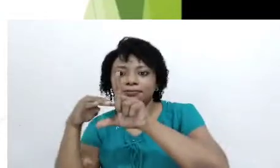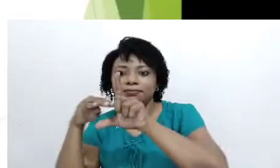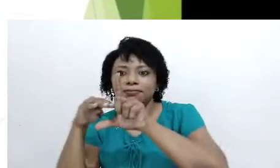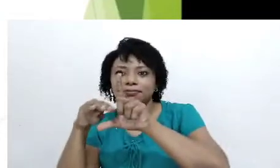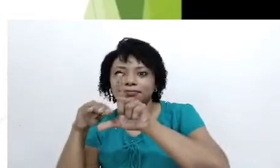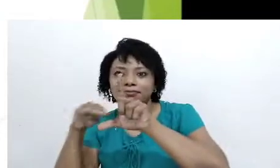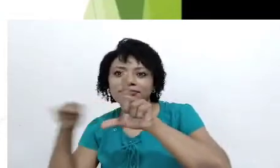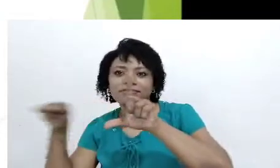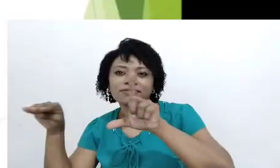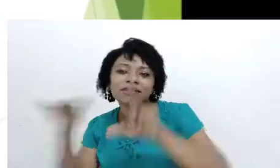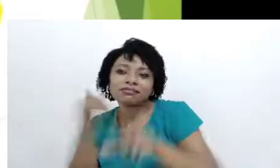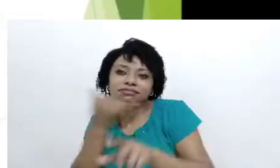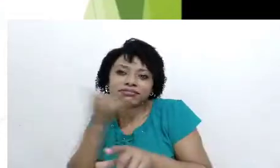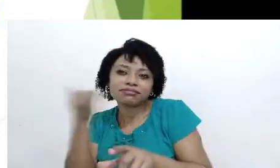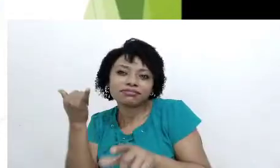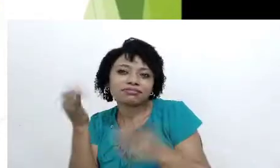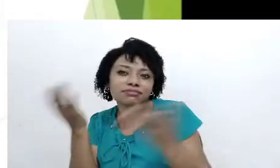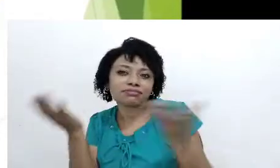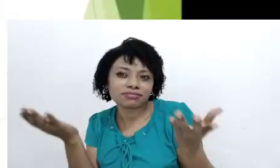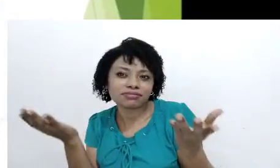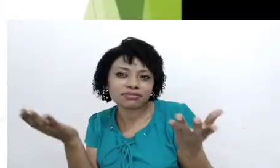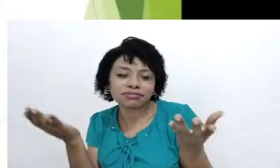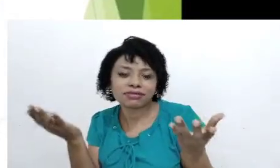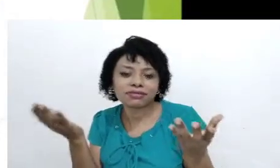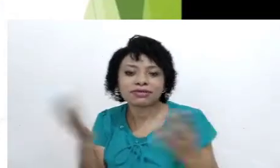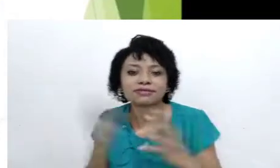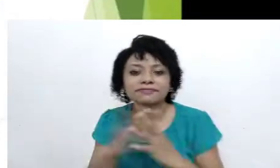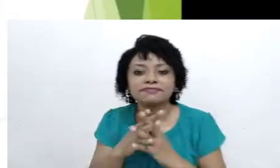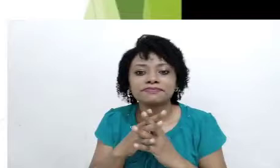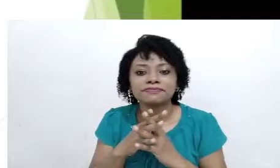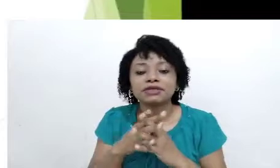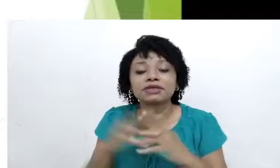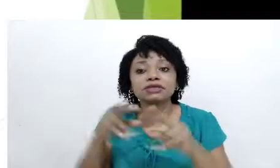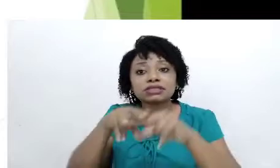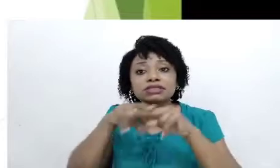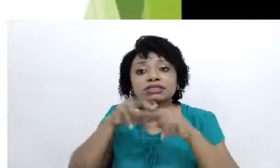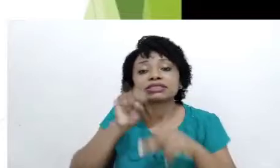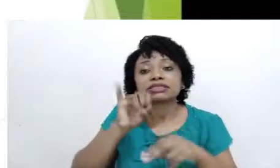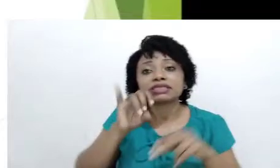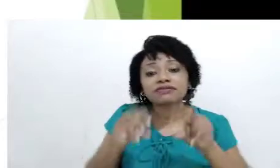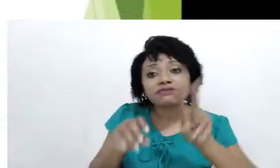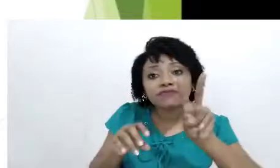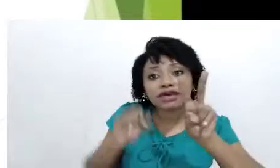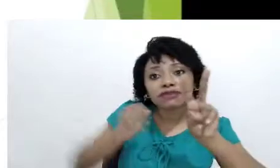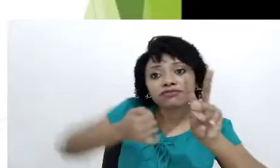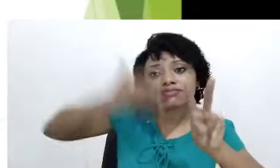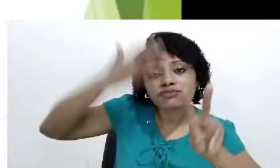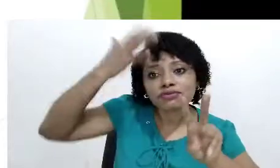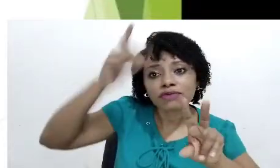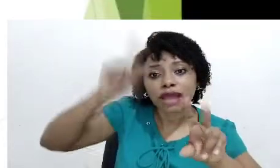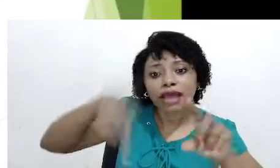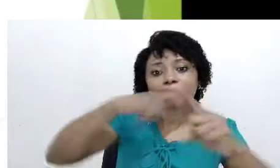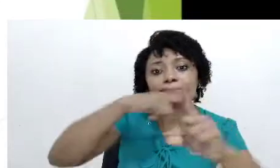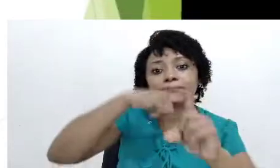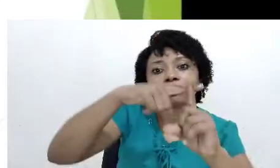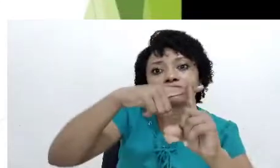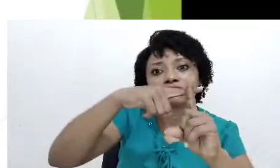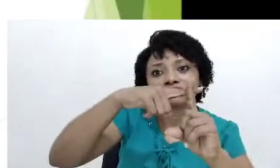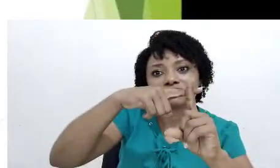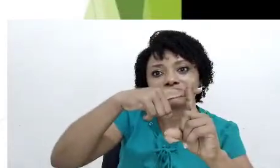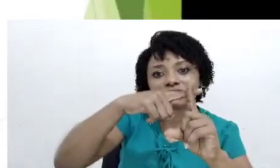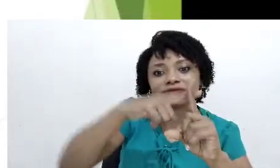acima, ou a reta aqui abaixo. Vai depender do sinal da velocidade. Se